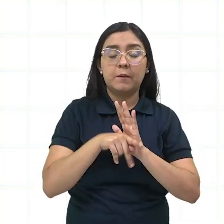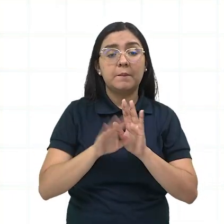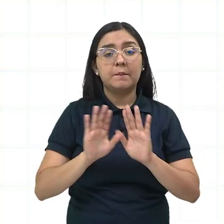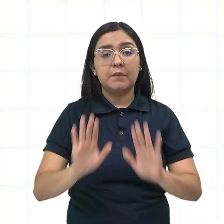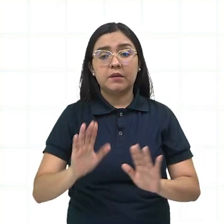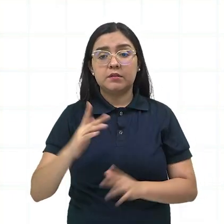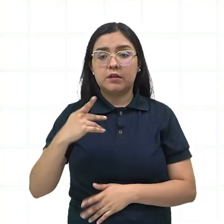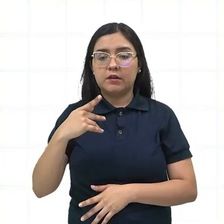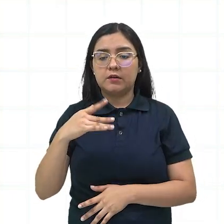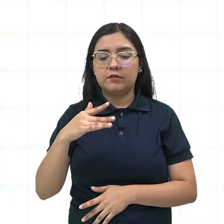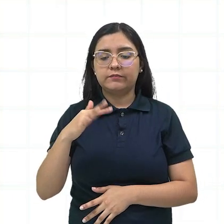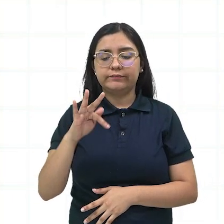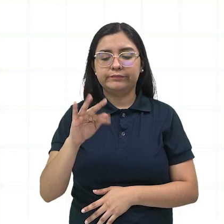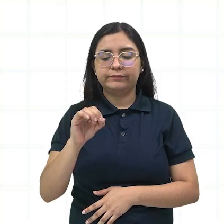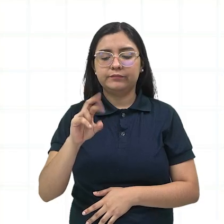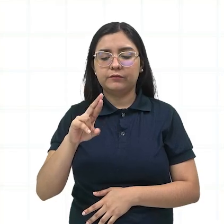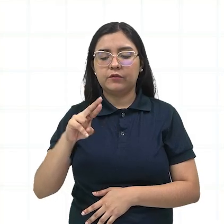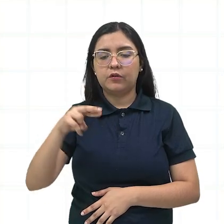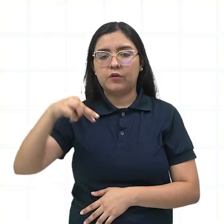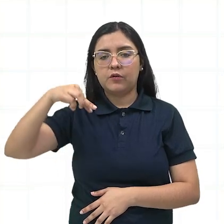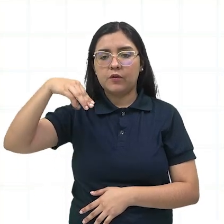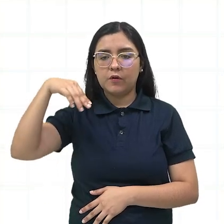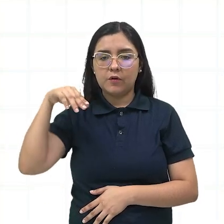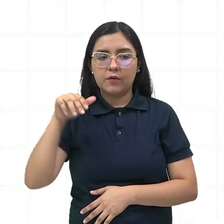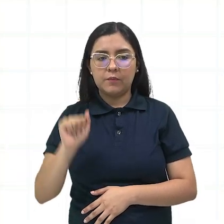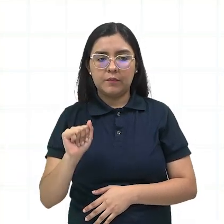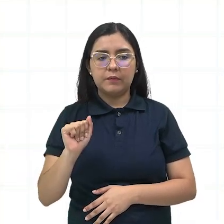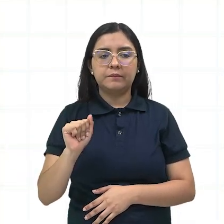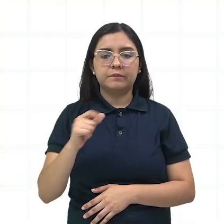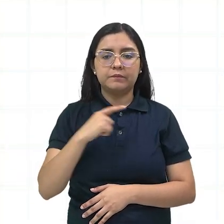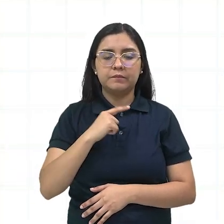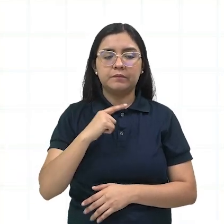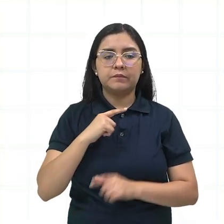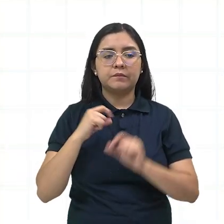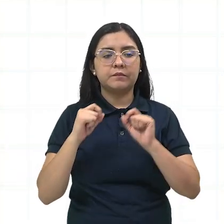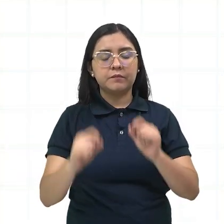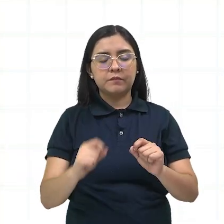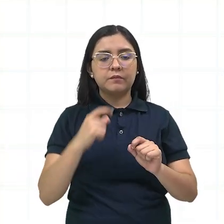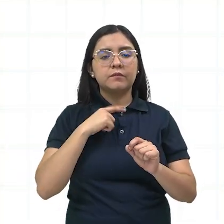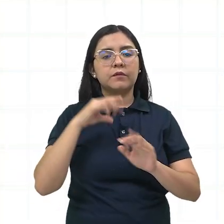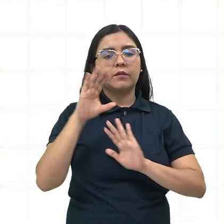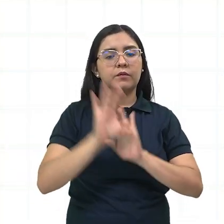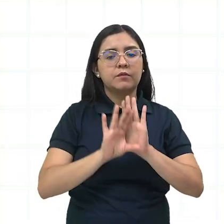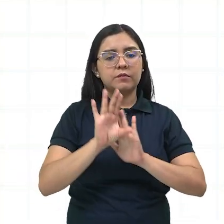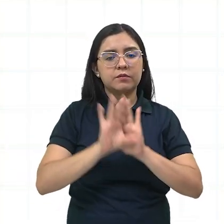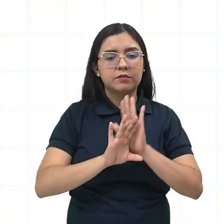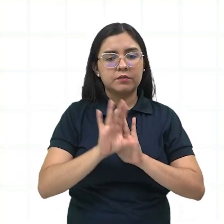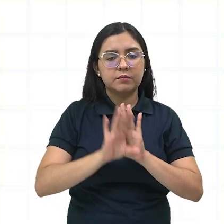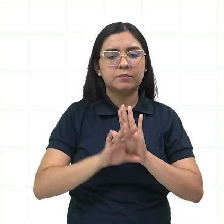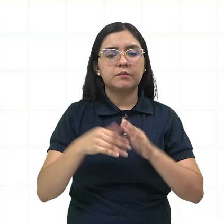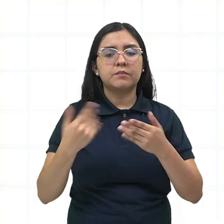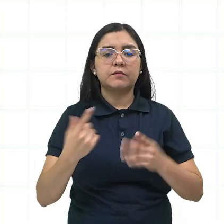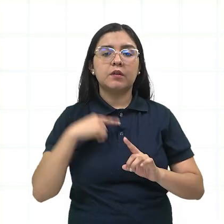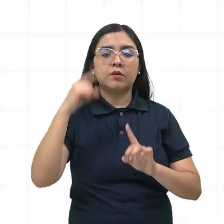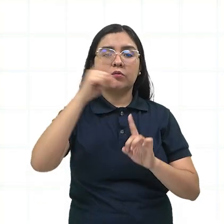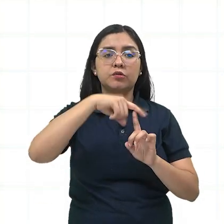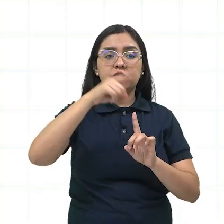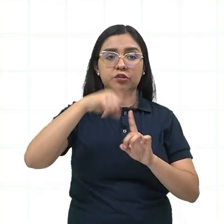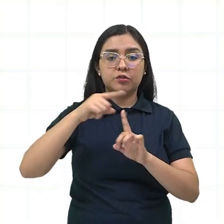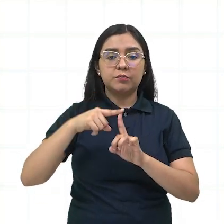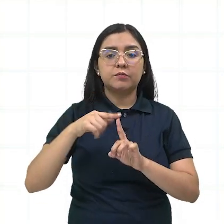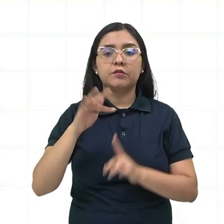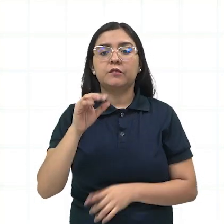a forma, ela vai trazer para a gente derivações. A partir daqui, eu vou ter os tipos de